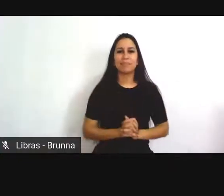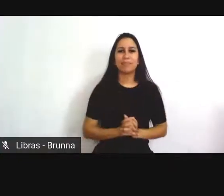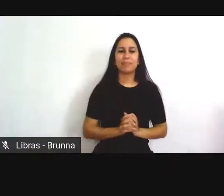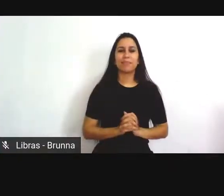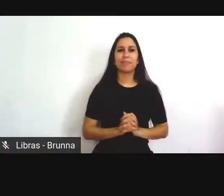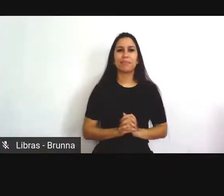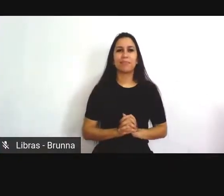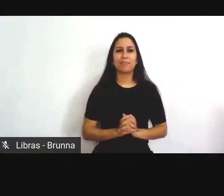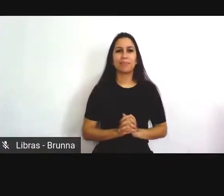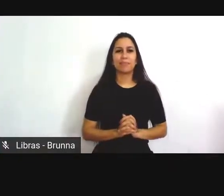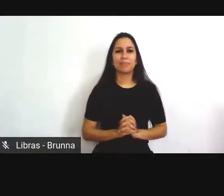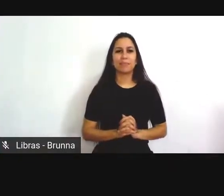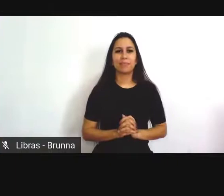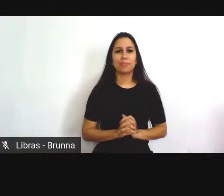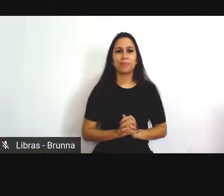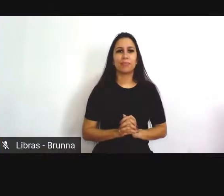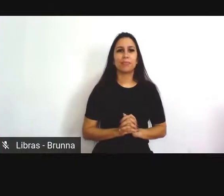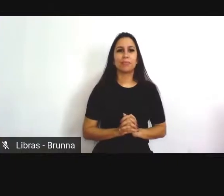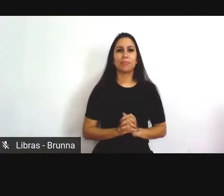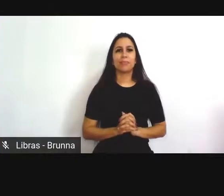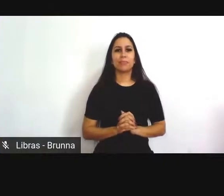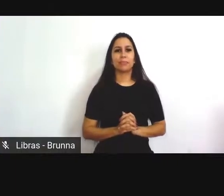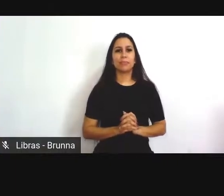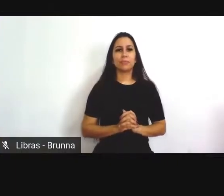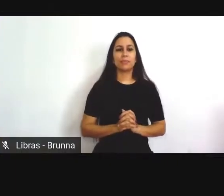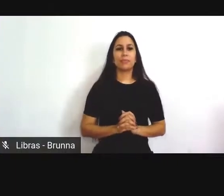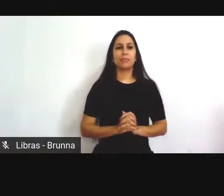maneira, já dizia Dostoiévski, né?